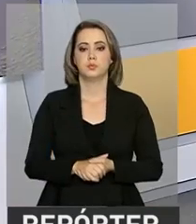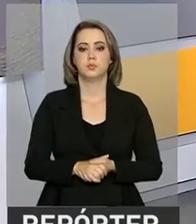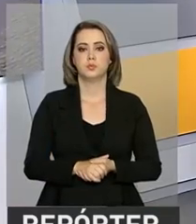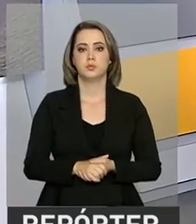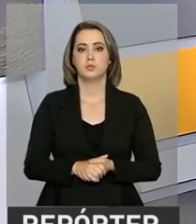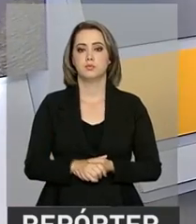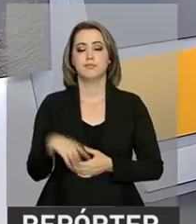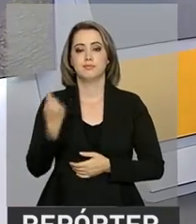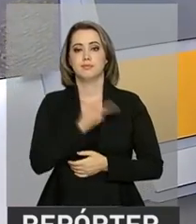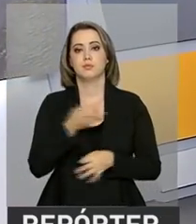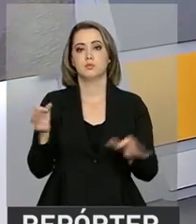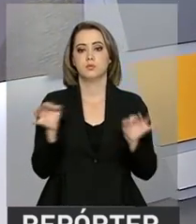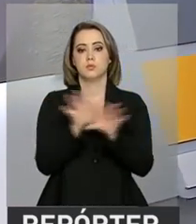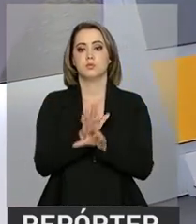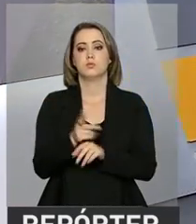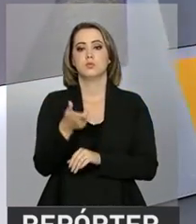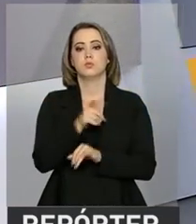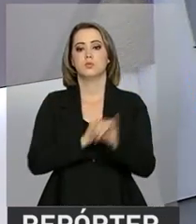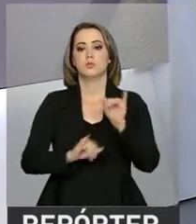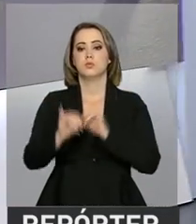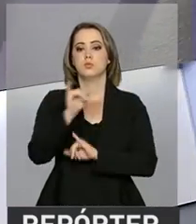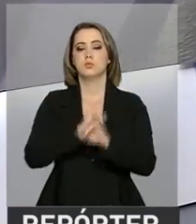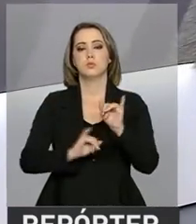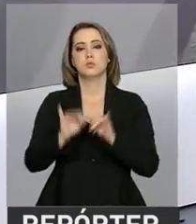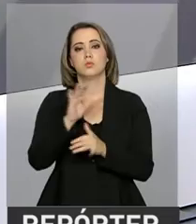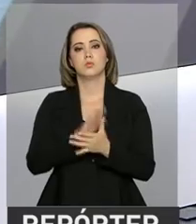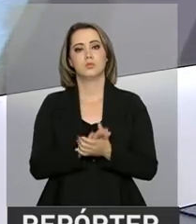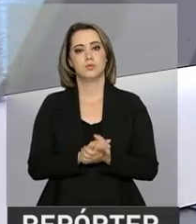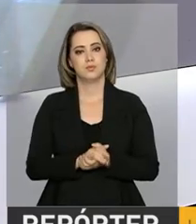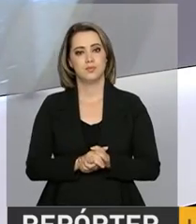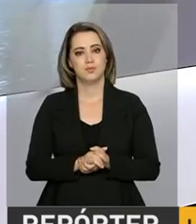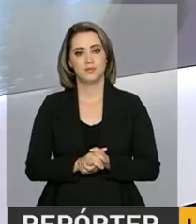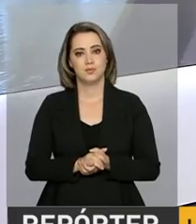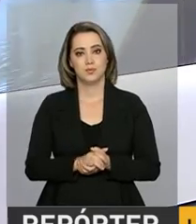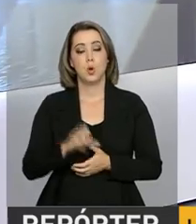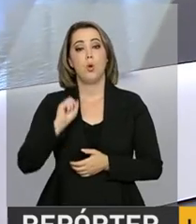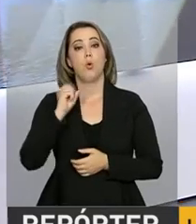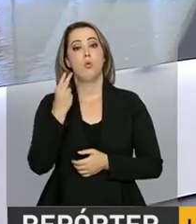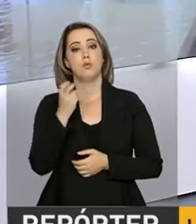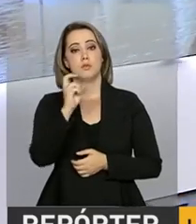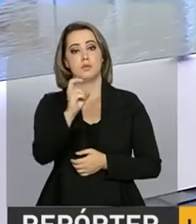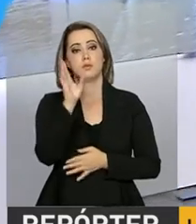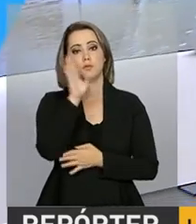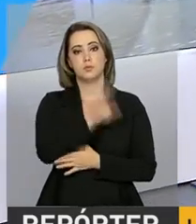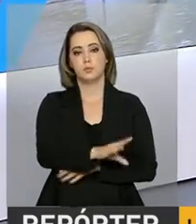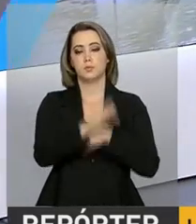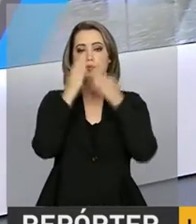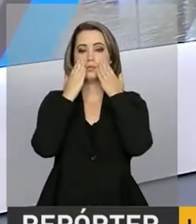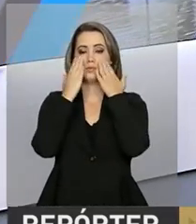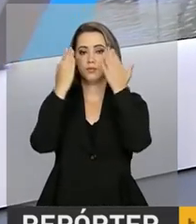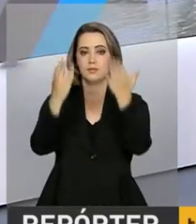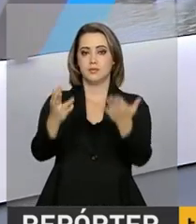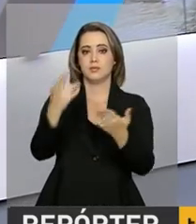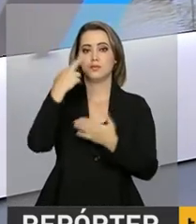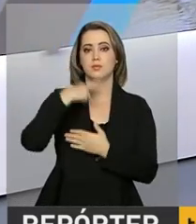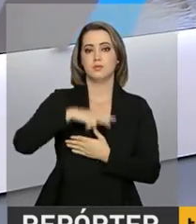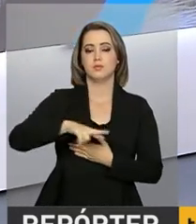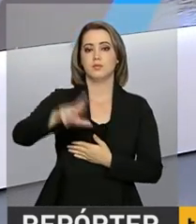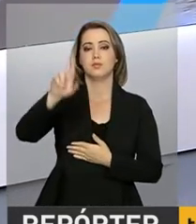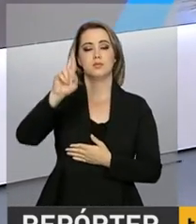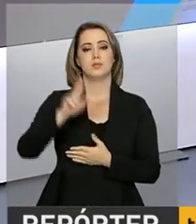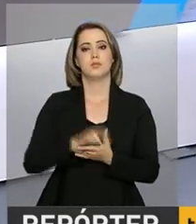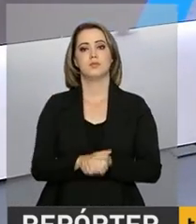nós ficamos por aqui podemos voltar a qualquer momento com mais informações ou às cinco da tarde na próxima edição do